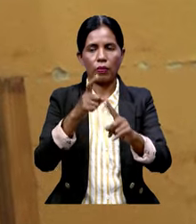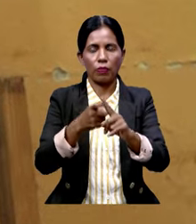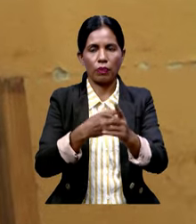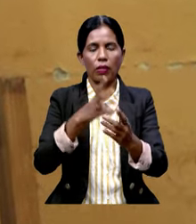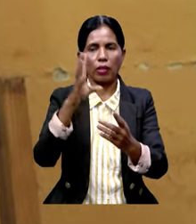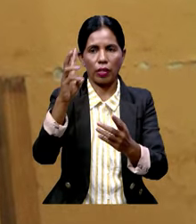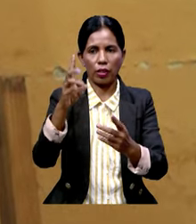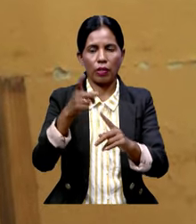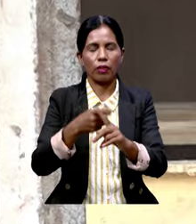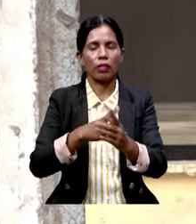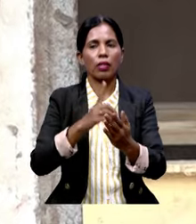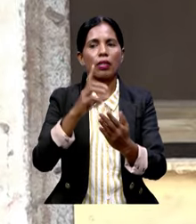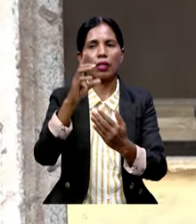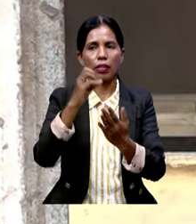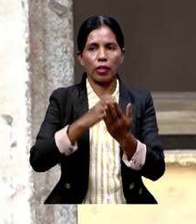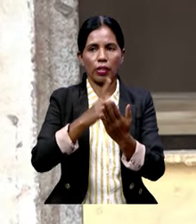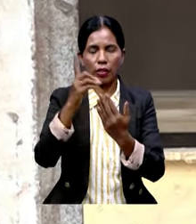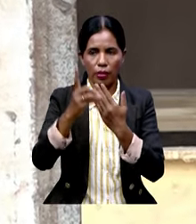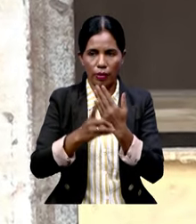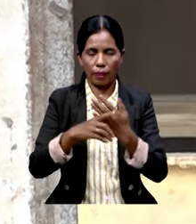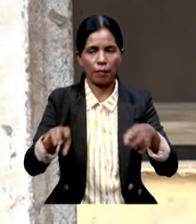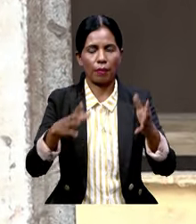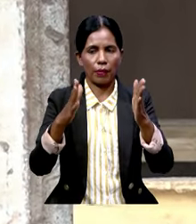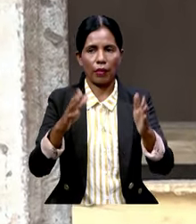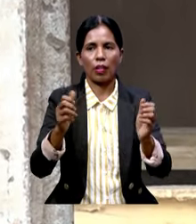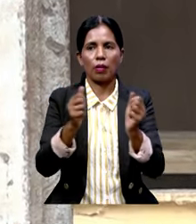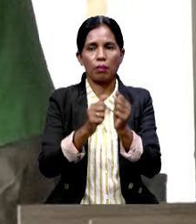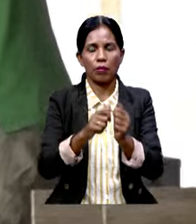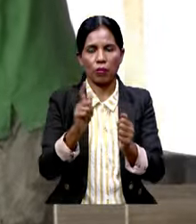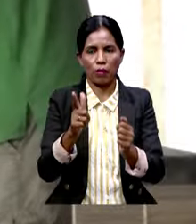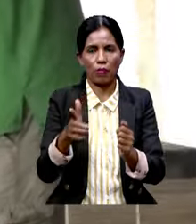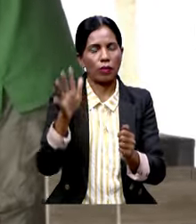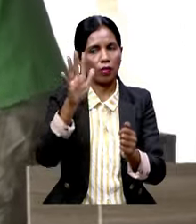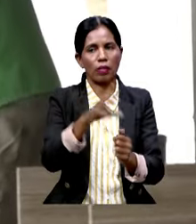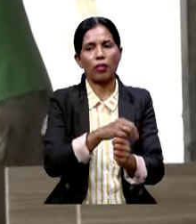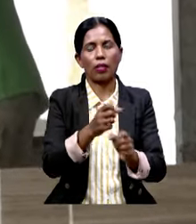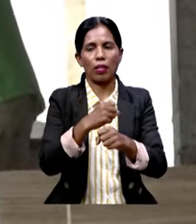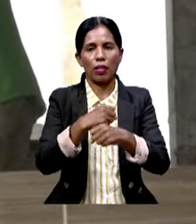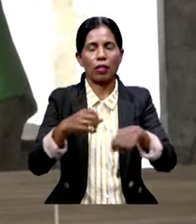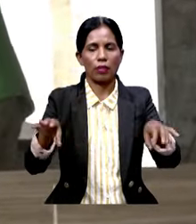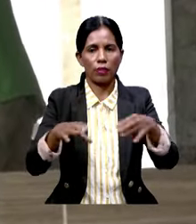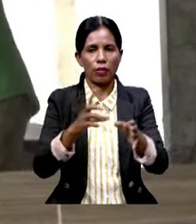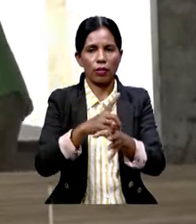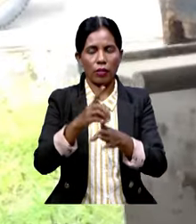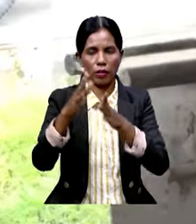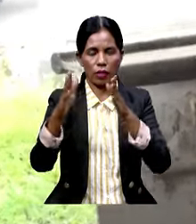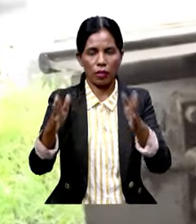tinha ainda, até dezembro. Dadang ne funsionario permanente hamutuk kruanul resin 5 makalau servisu iha diresam